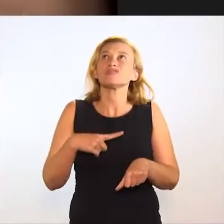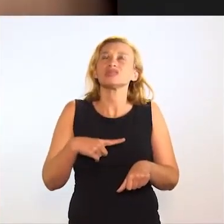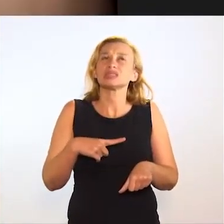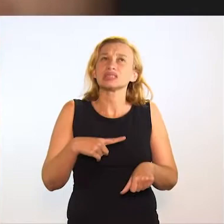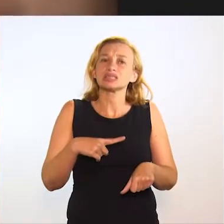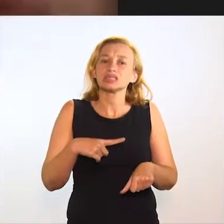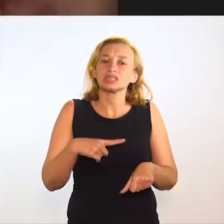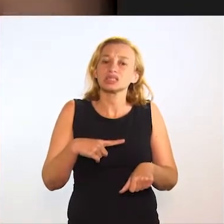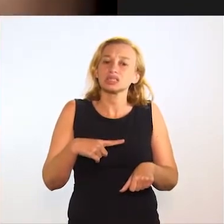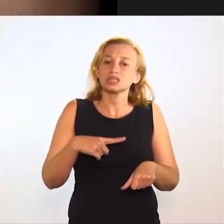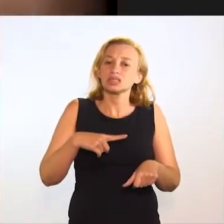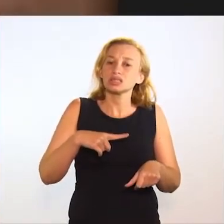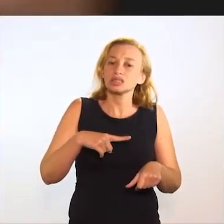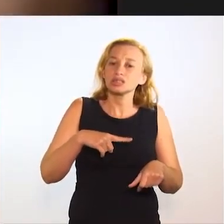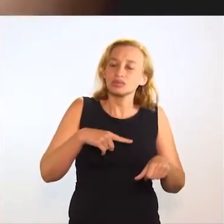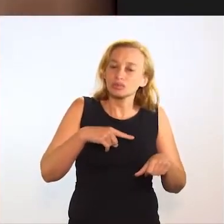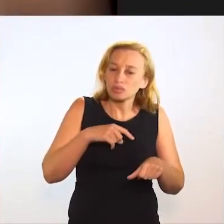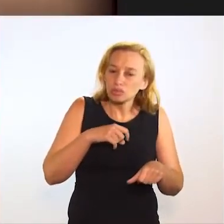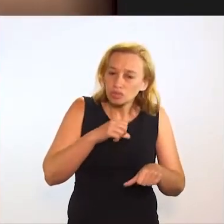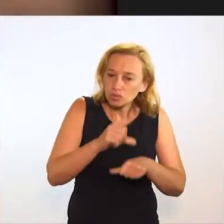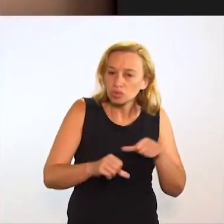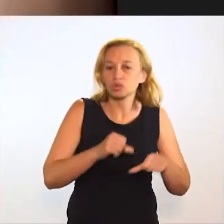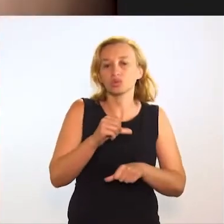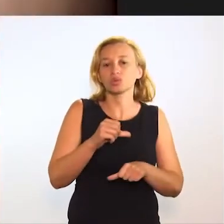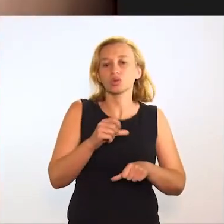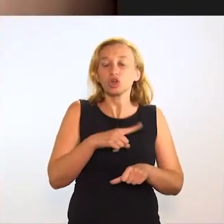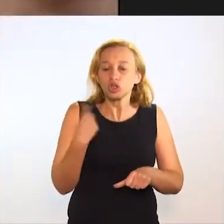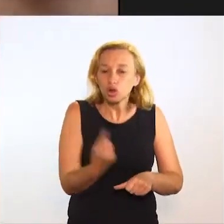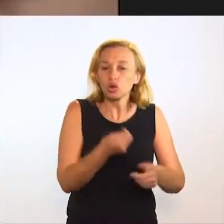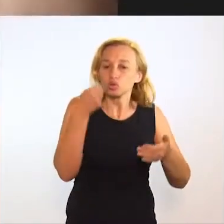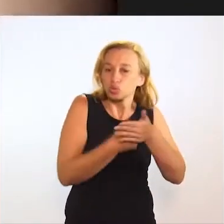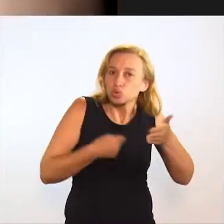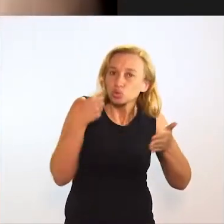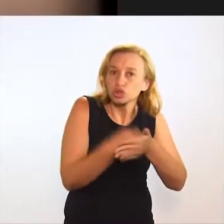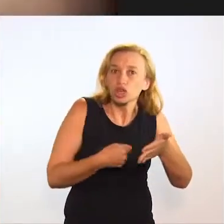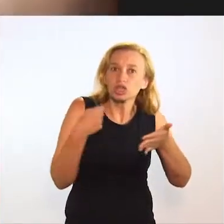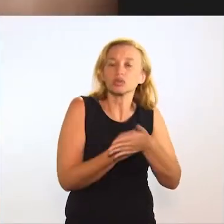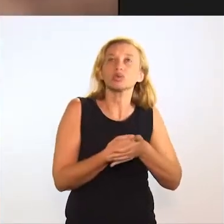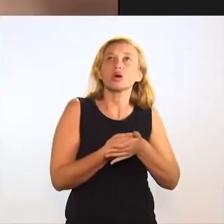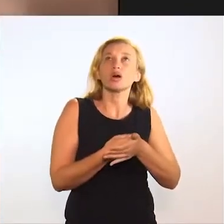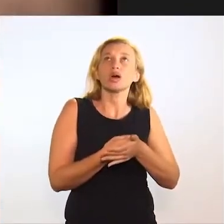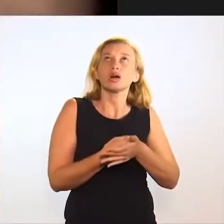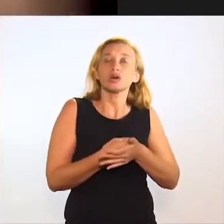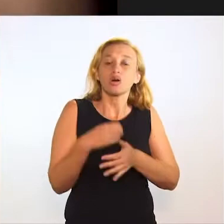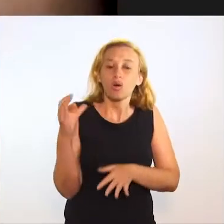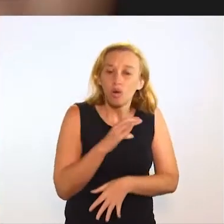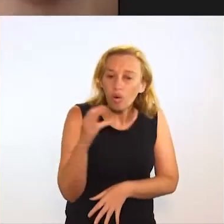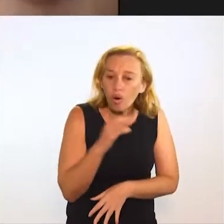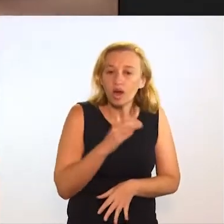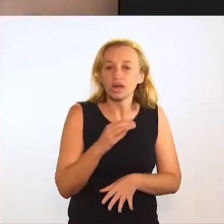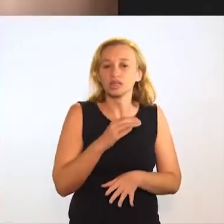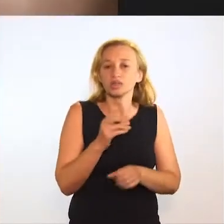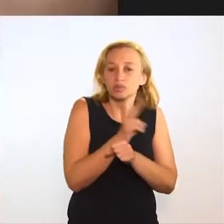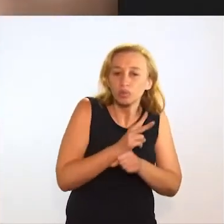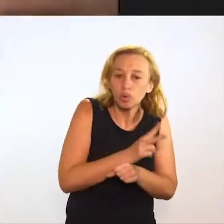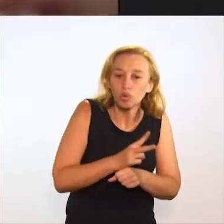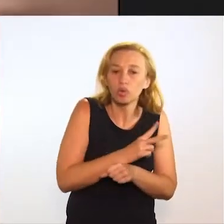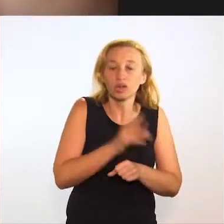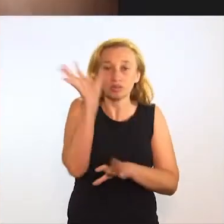sido um momento de alta performance, onde nós estamos lutando,